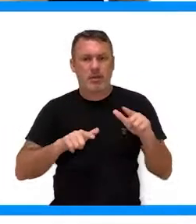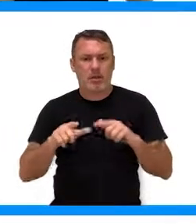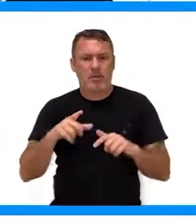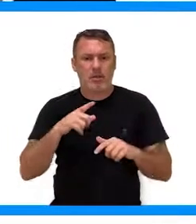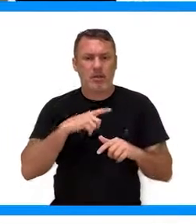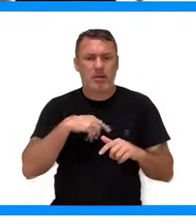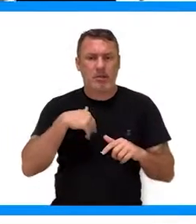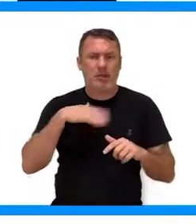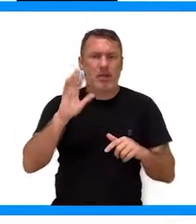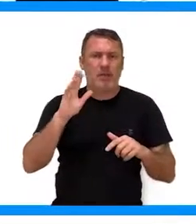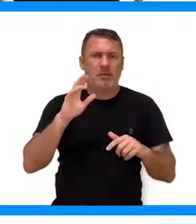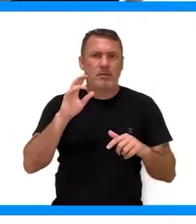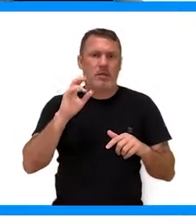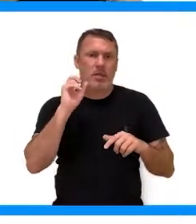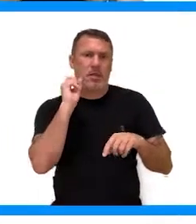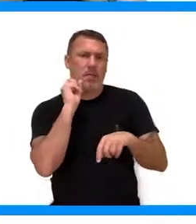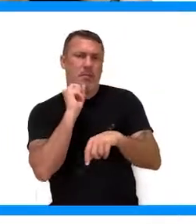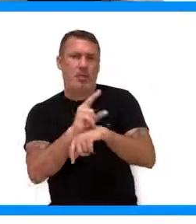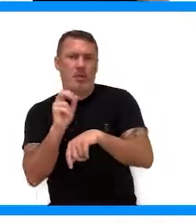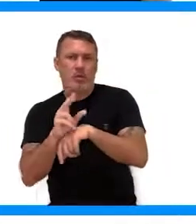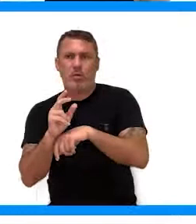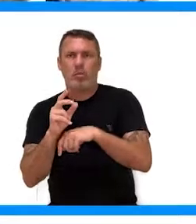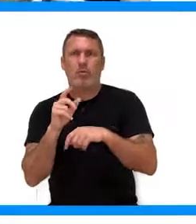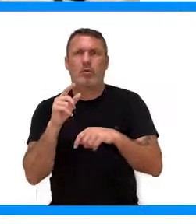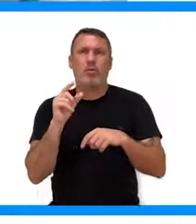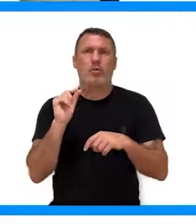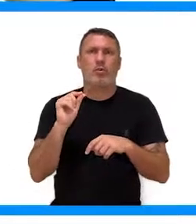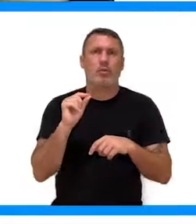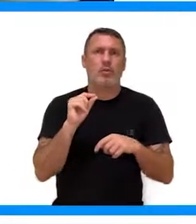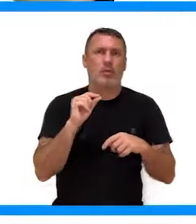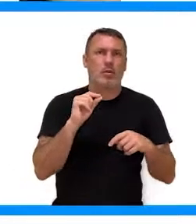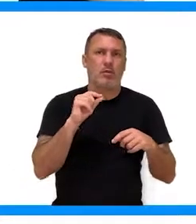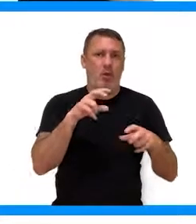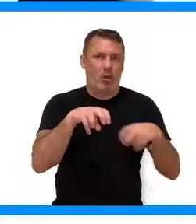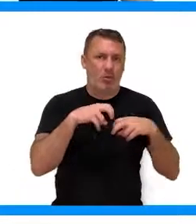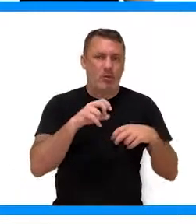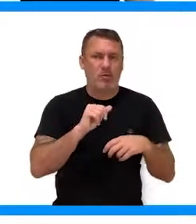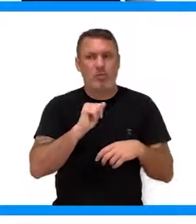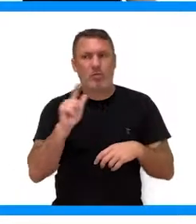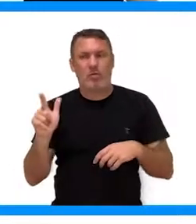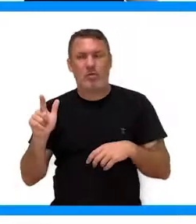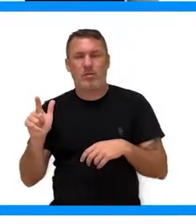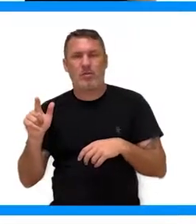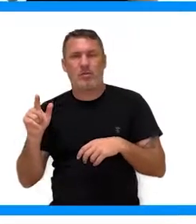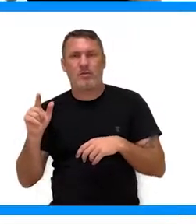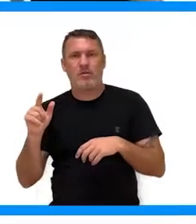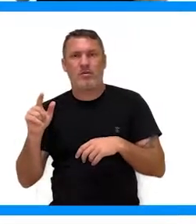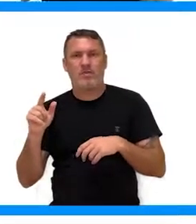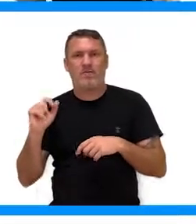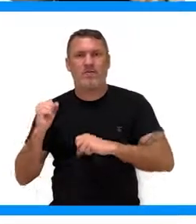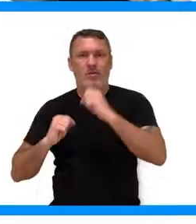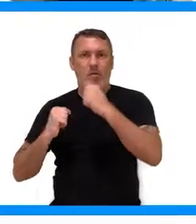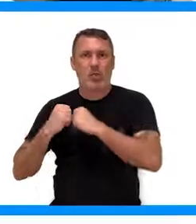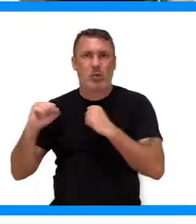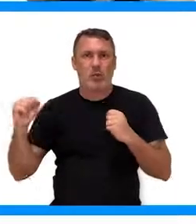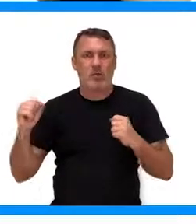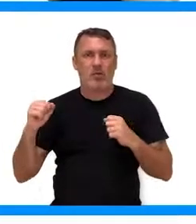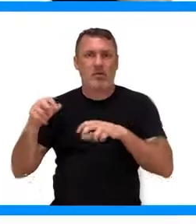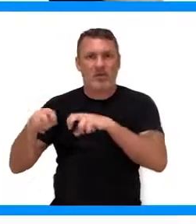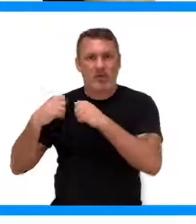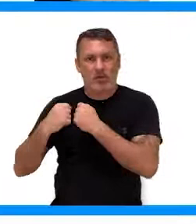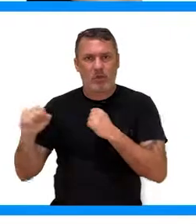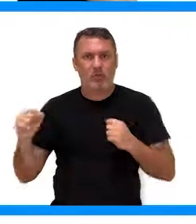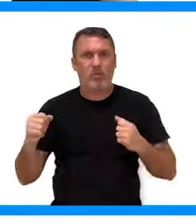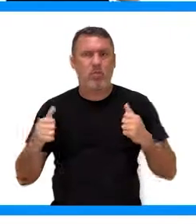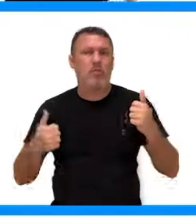mais possibilidades empregatícias do que os latifúndios. Então, eu imagino que a